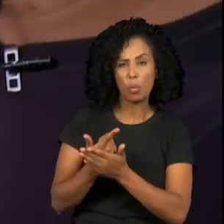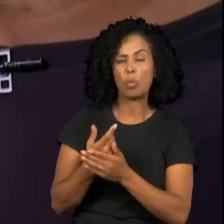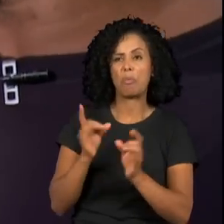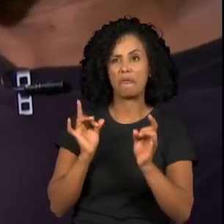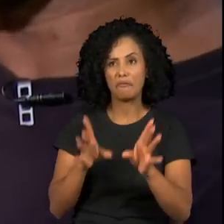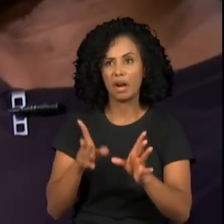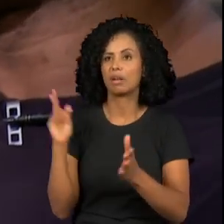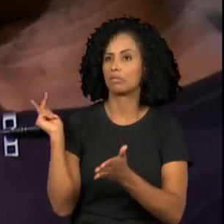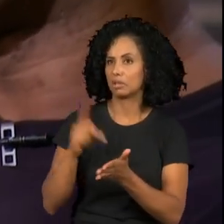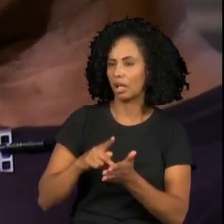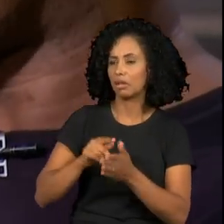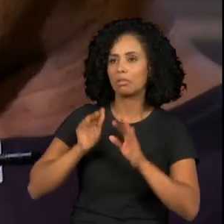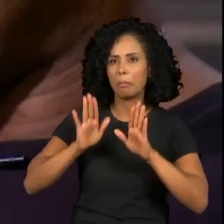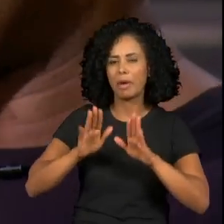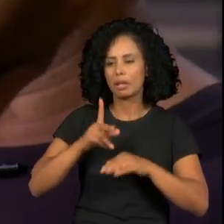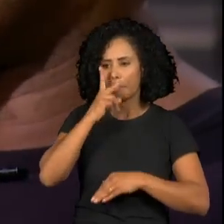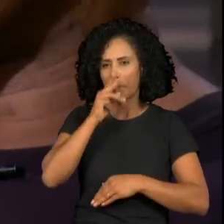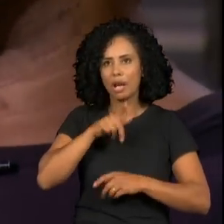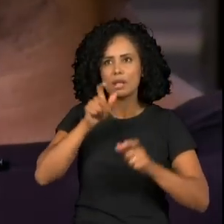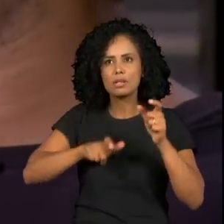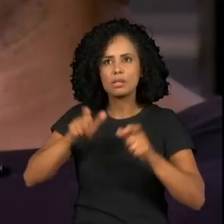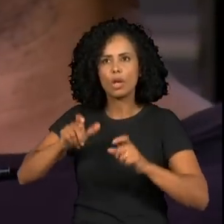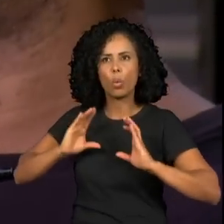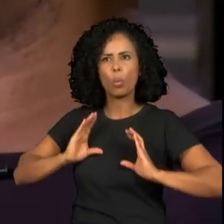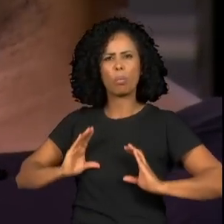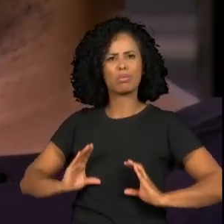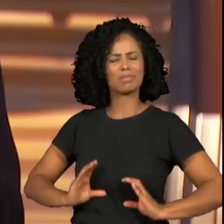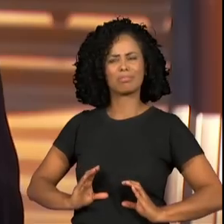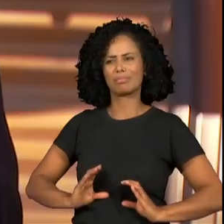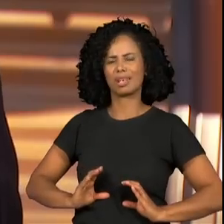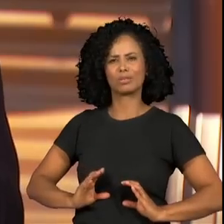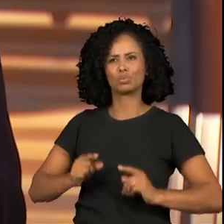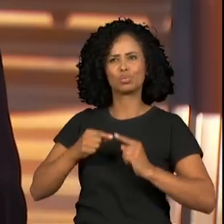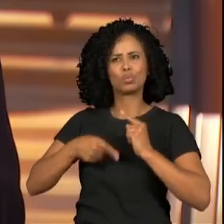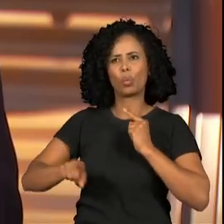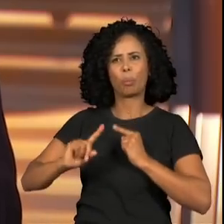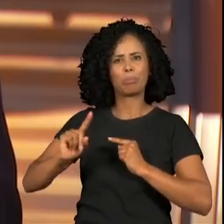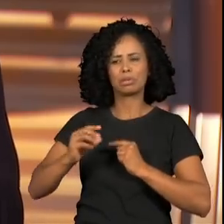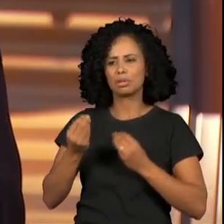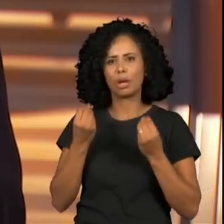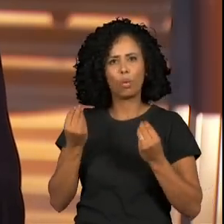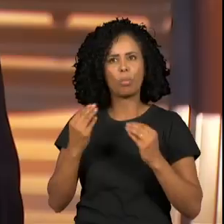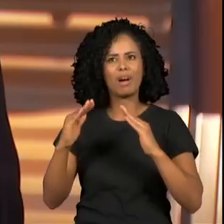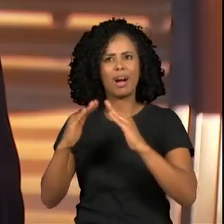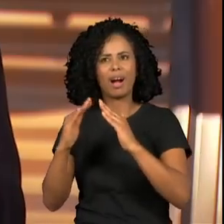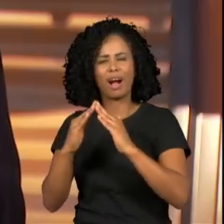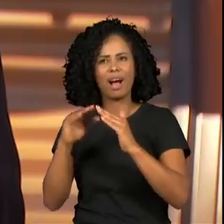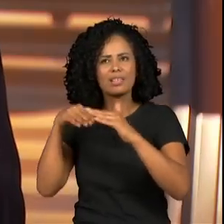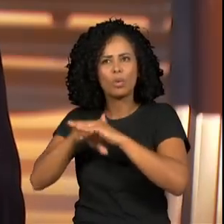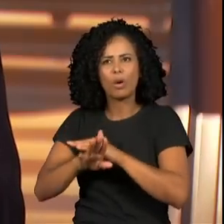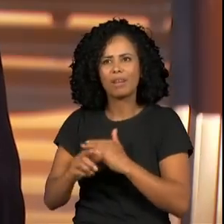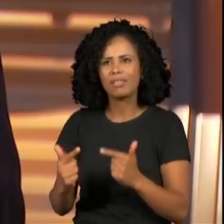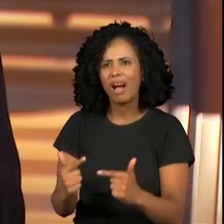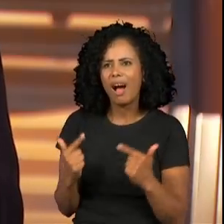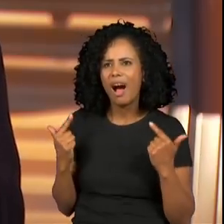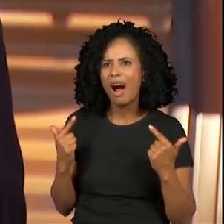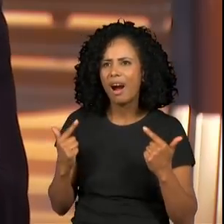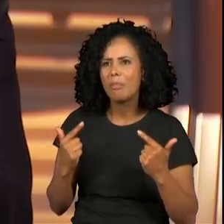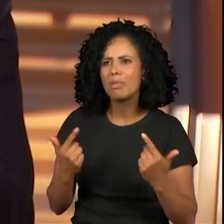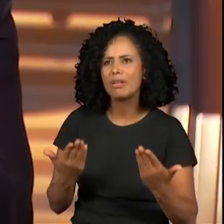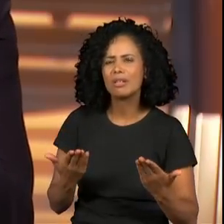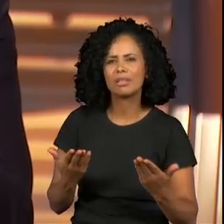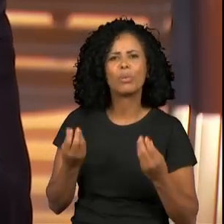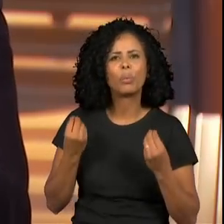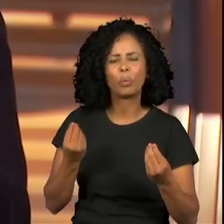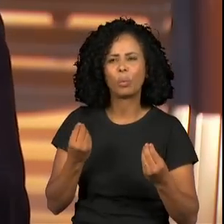é associado ao fato das pessoas terem arma em casa. Que são os acidentes que acontecem, armas